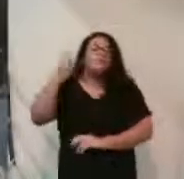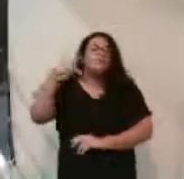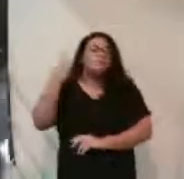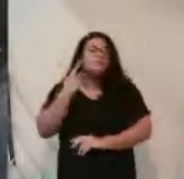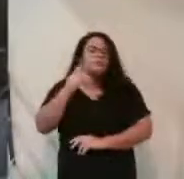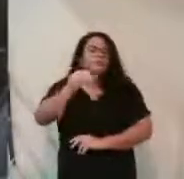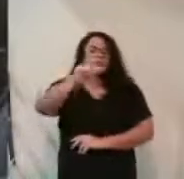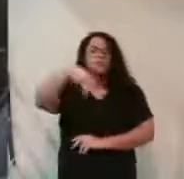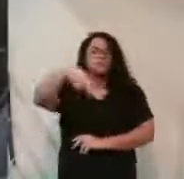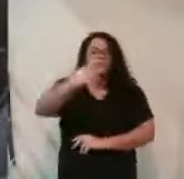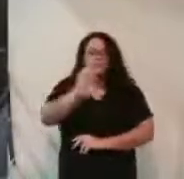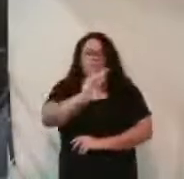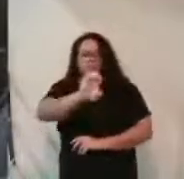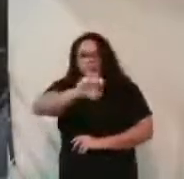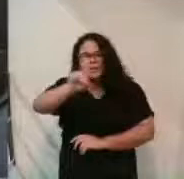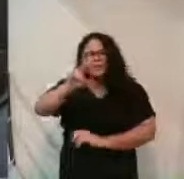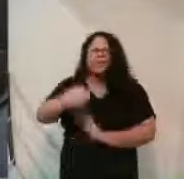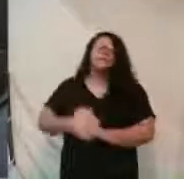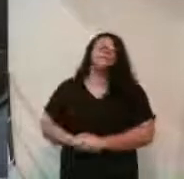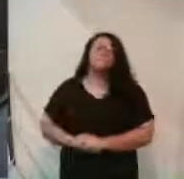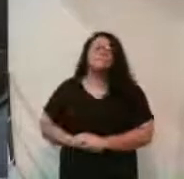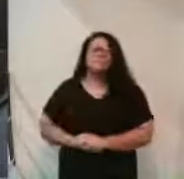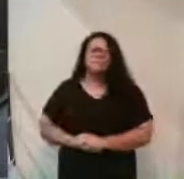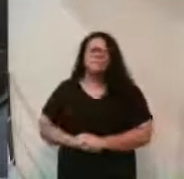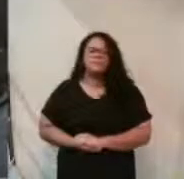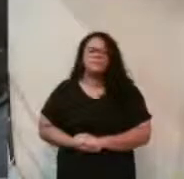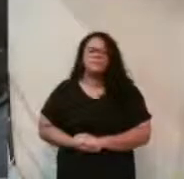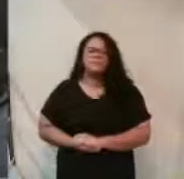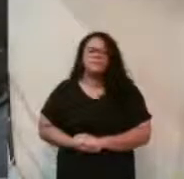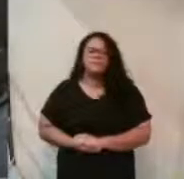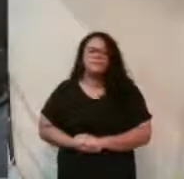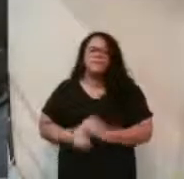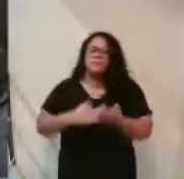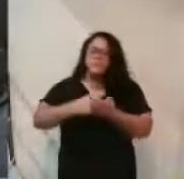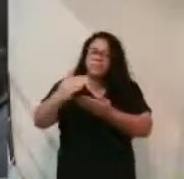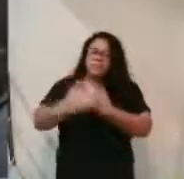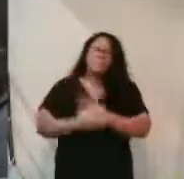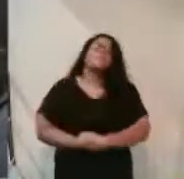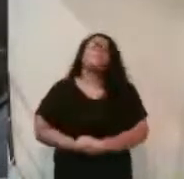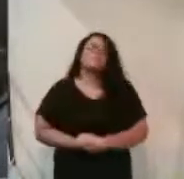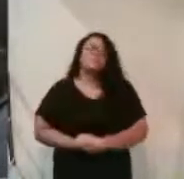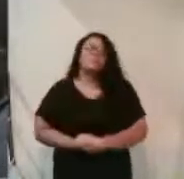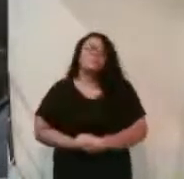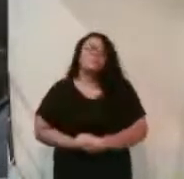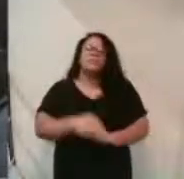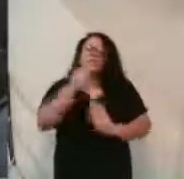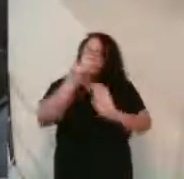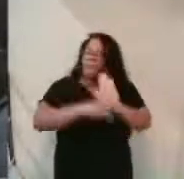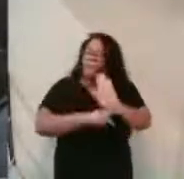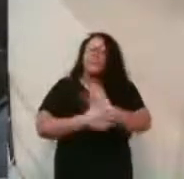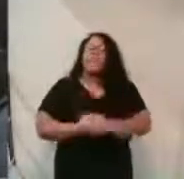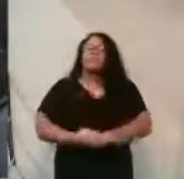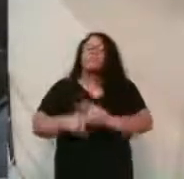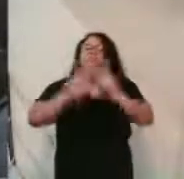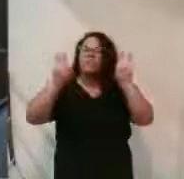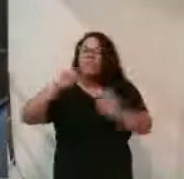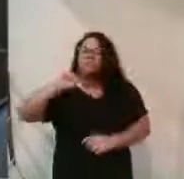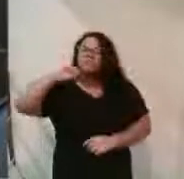o André Silvani e depois o doutor André Felipe, com esse projeto Lixo Quem Se Lixa. A época, em